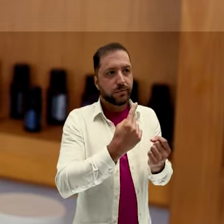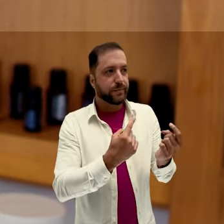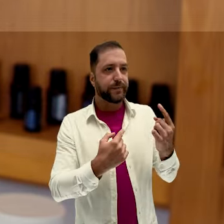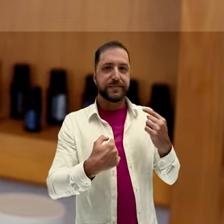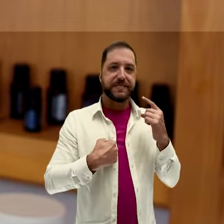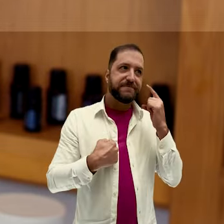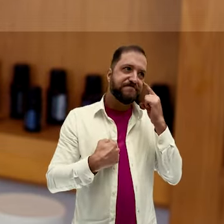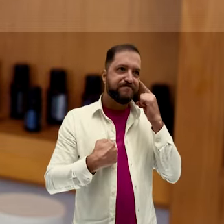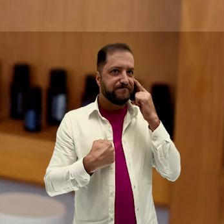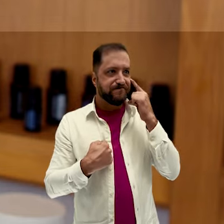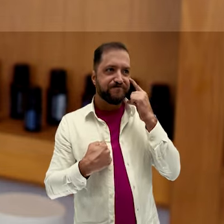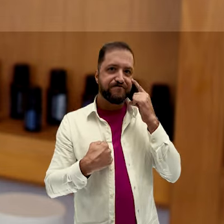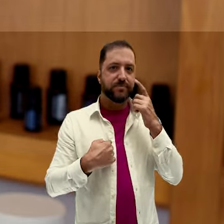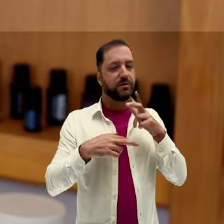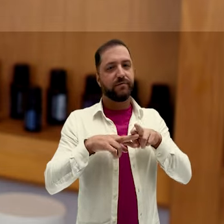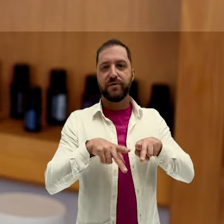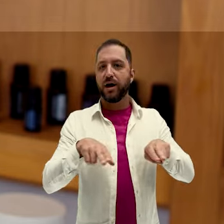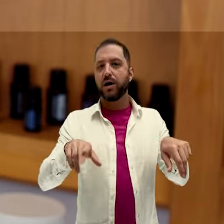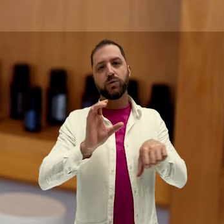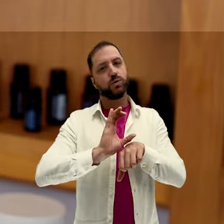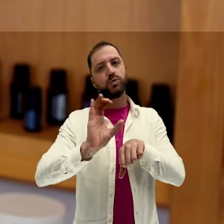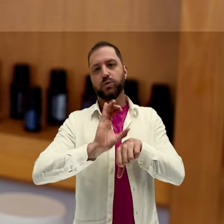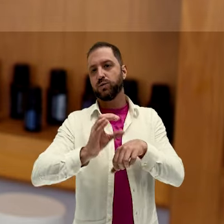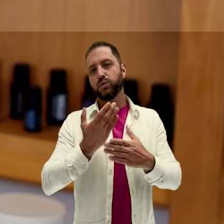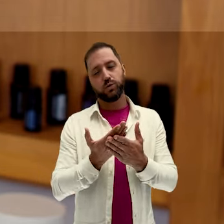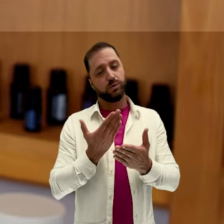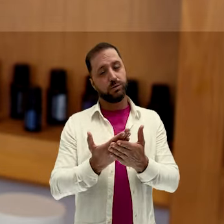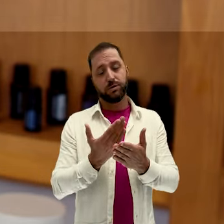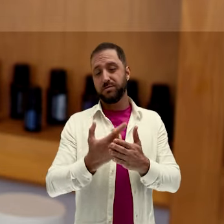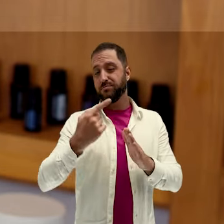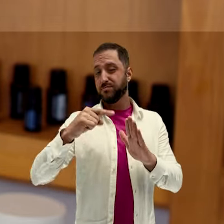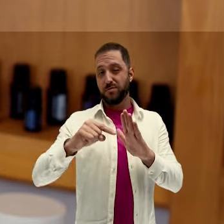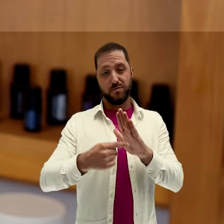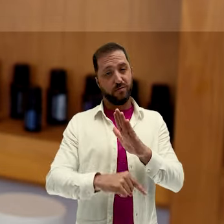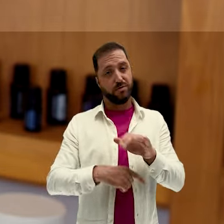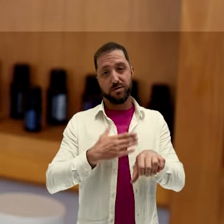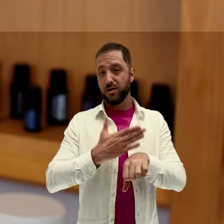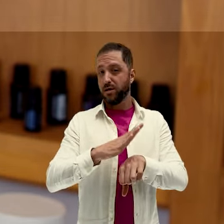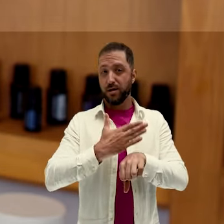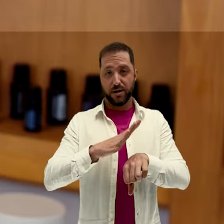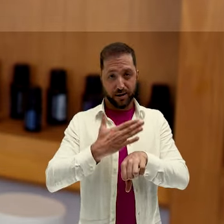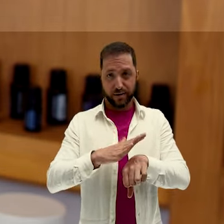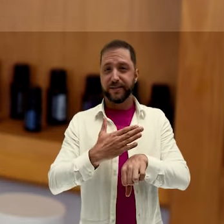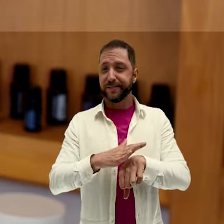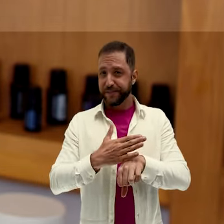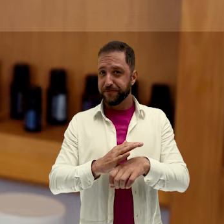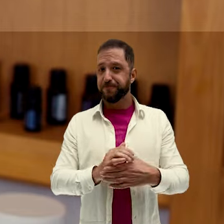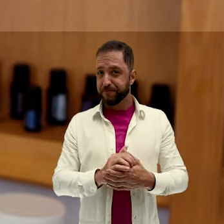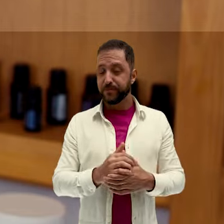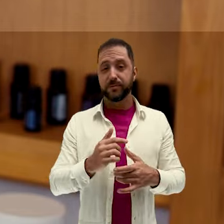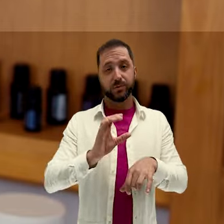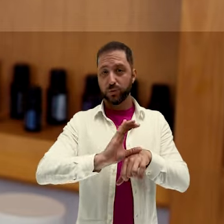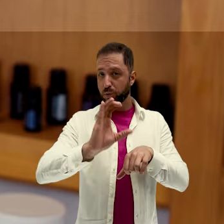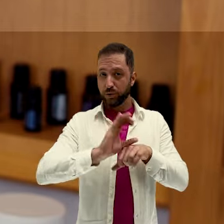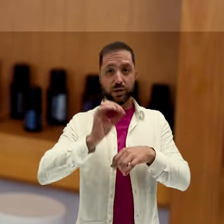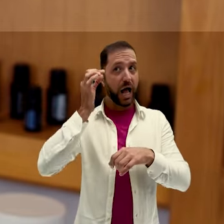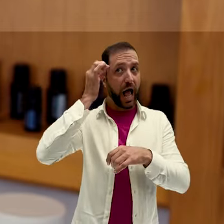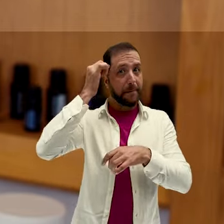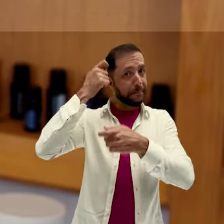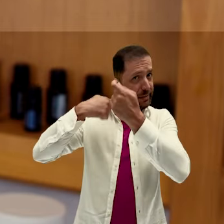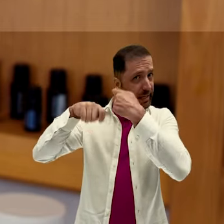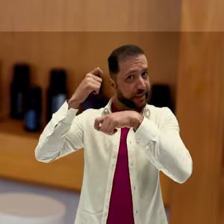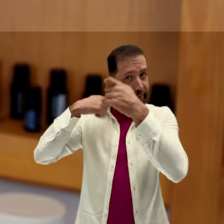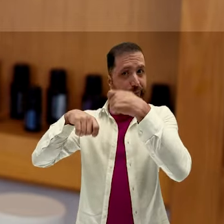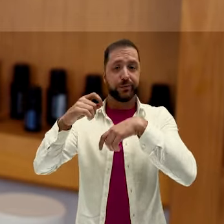Era muito difícil para mim. Por isso que eu tive que fazer vários cursos nessa área. Eu tive que me especializar em tudo. Eu tive que